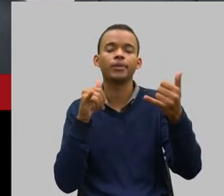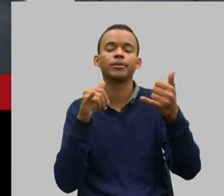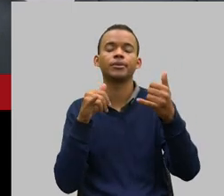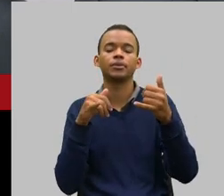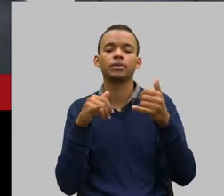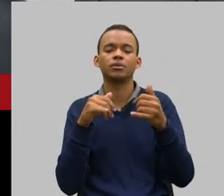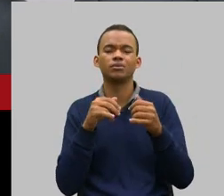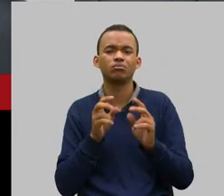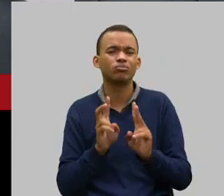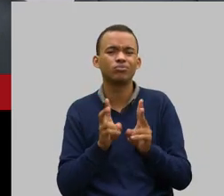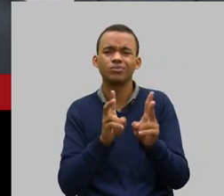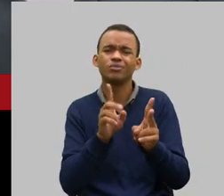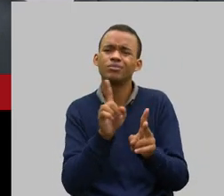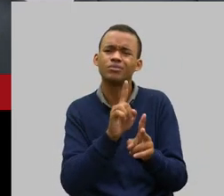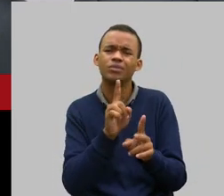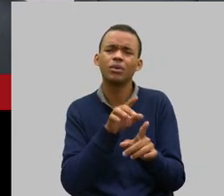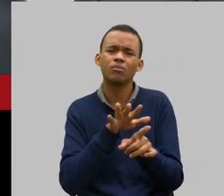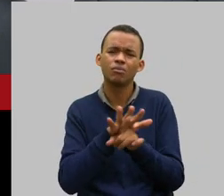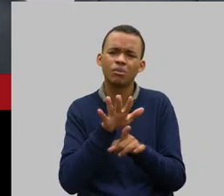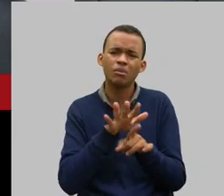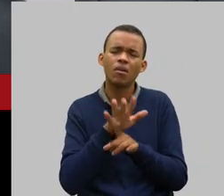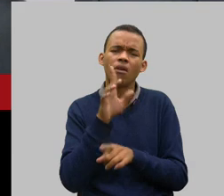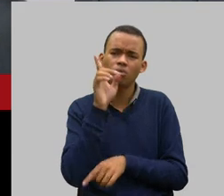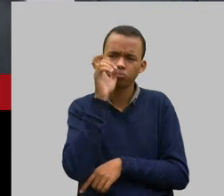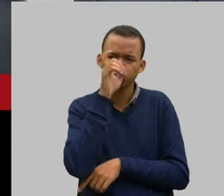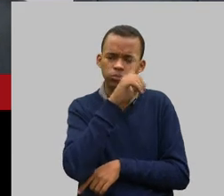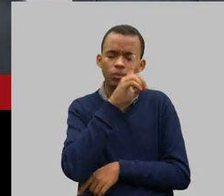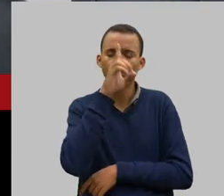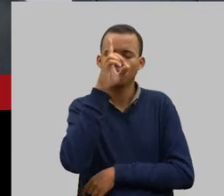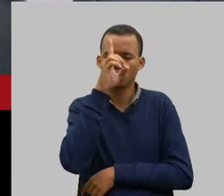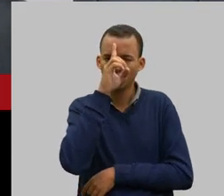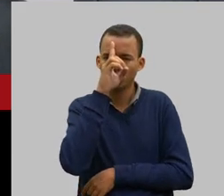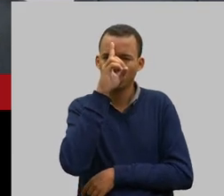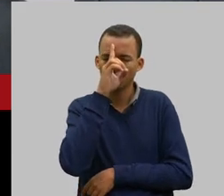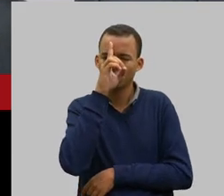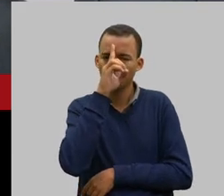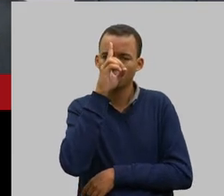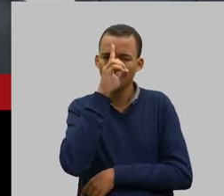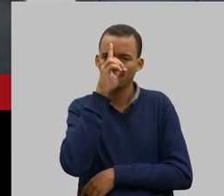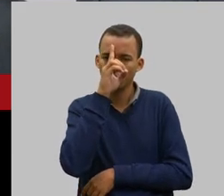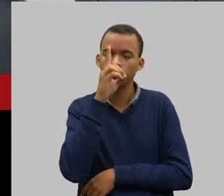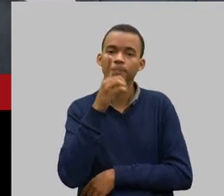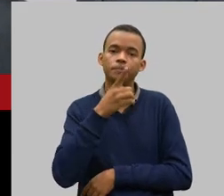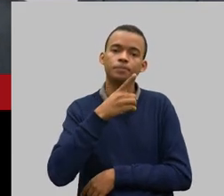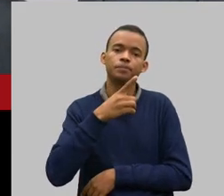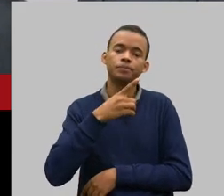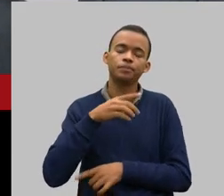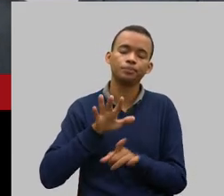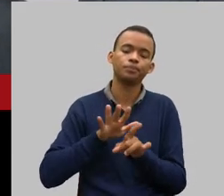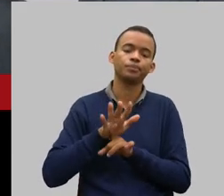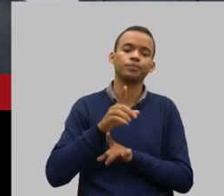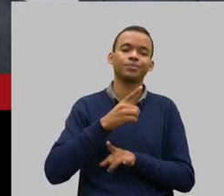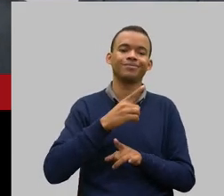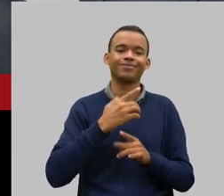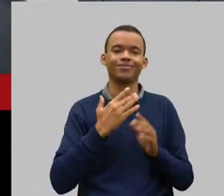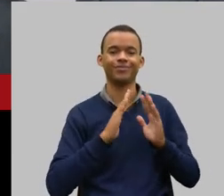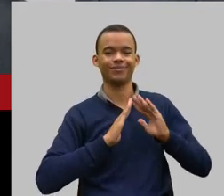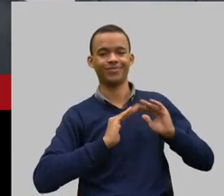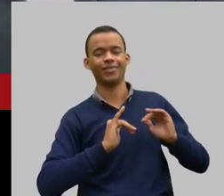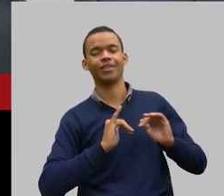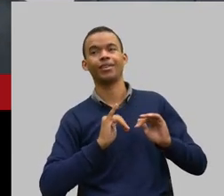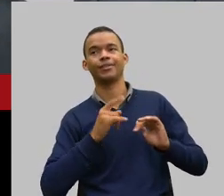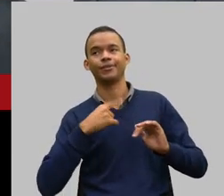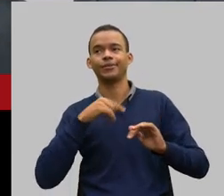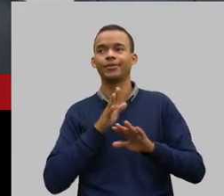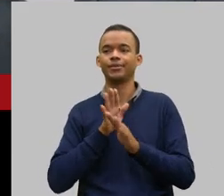demanda muito grande né todos os dias a gente eh chega a demanda aqui a gente vai na semig e